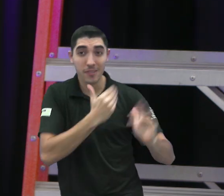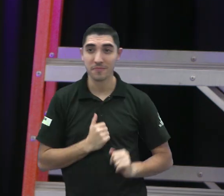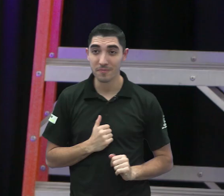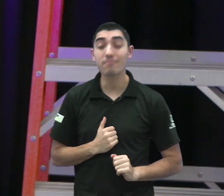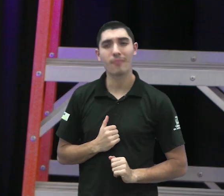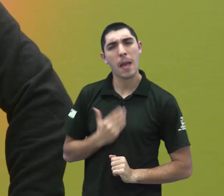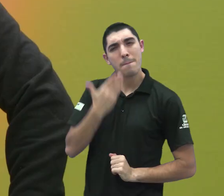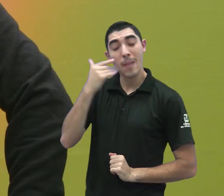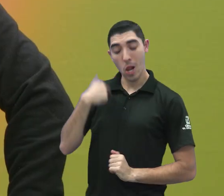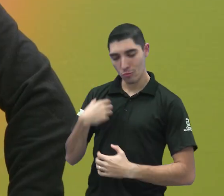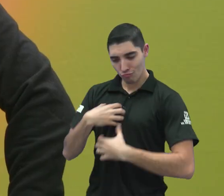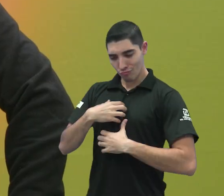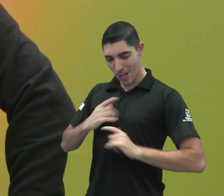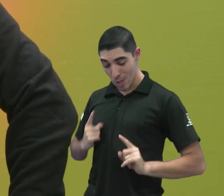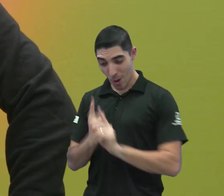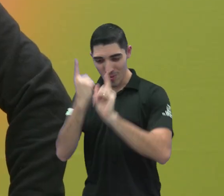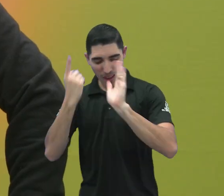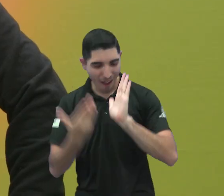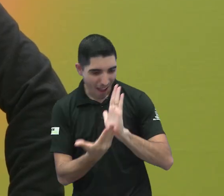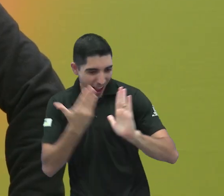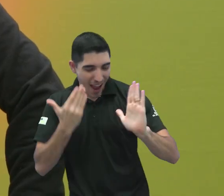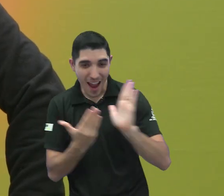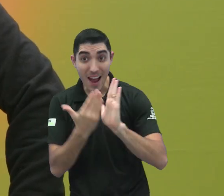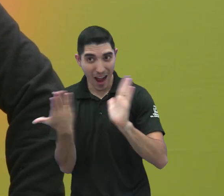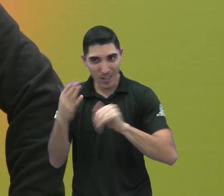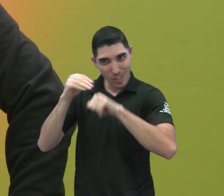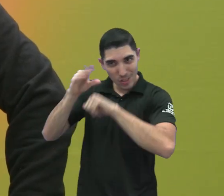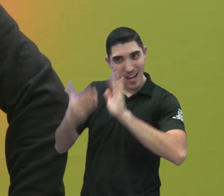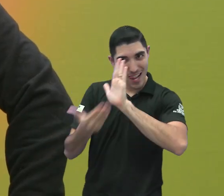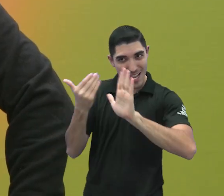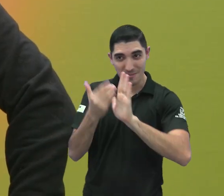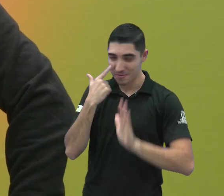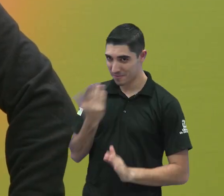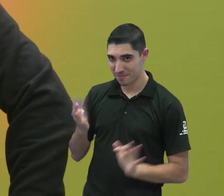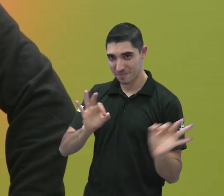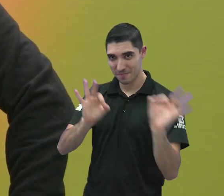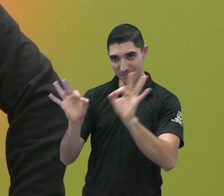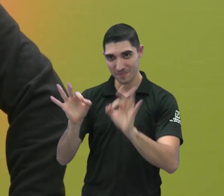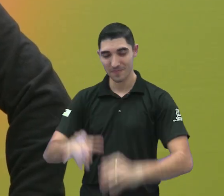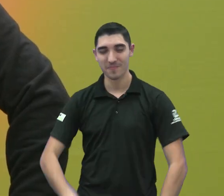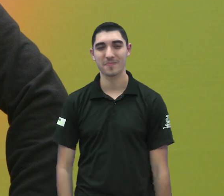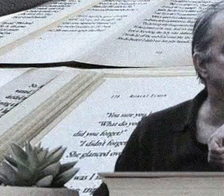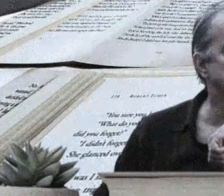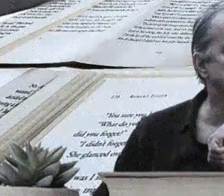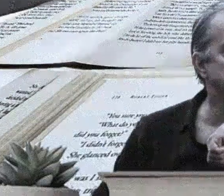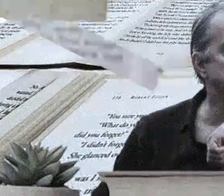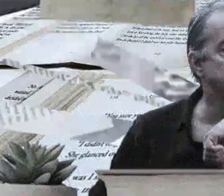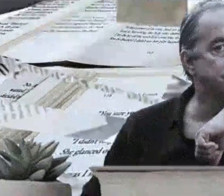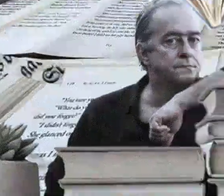páginas dos livros. Se encontrar é melhor, né? Bora então conferir mais uma dica de livro no Tem na Biblioteca.